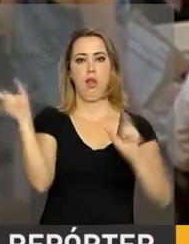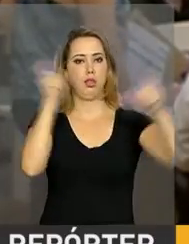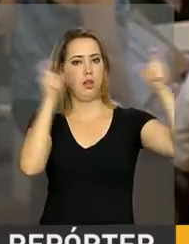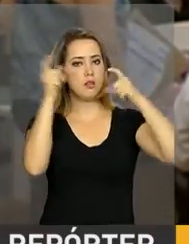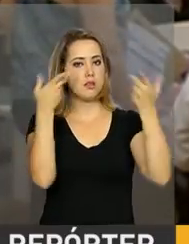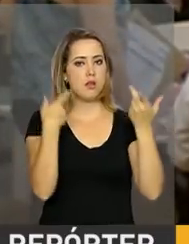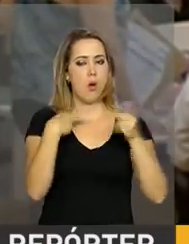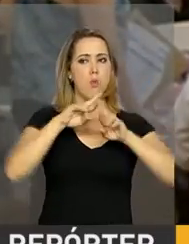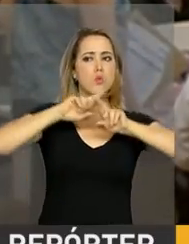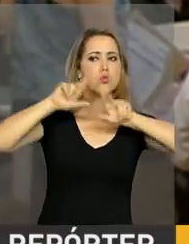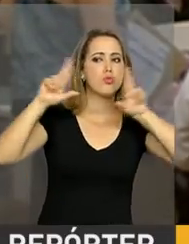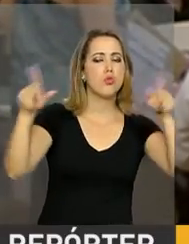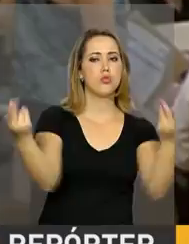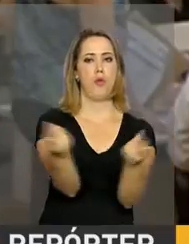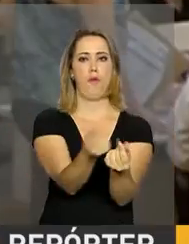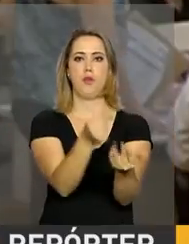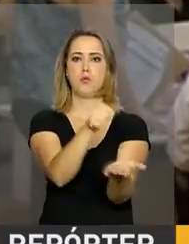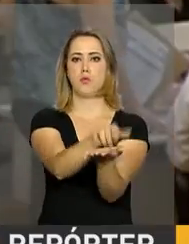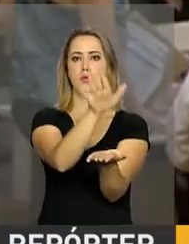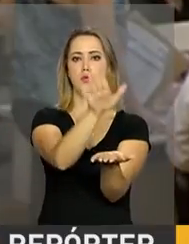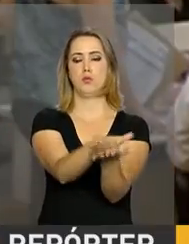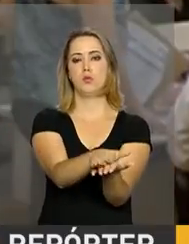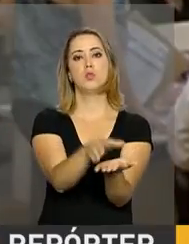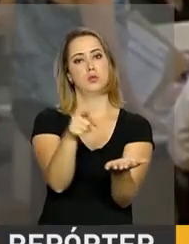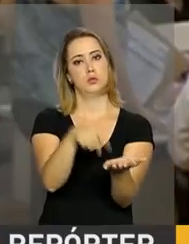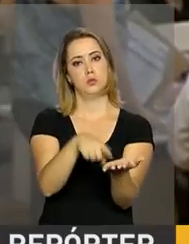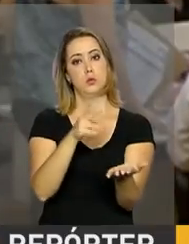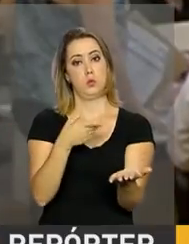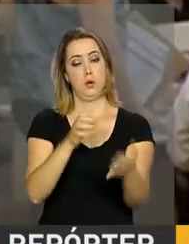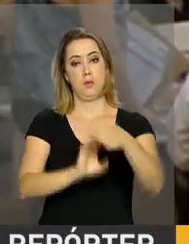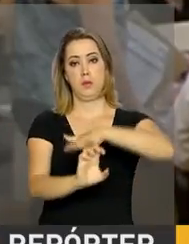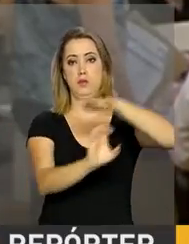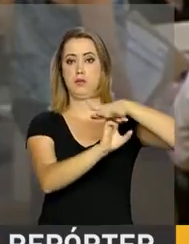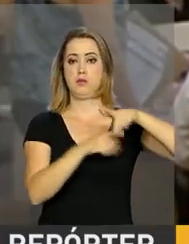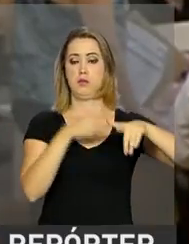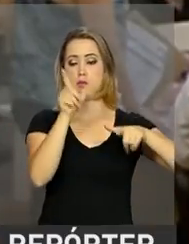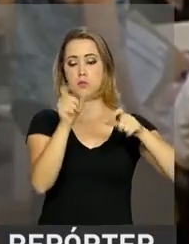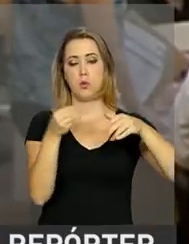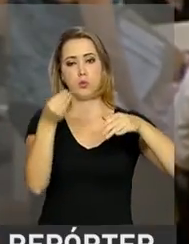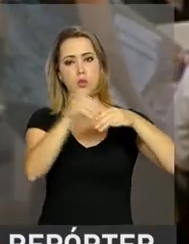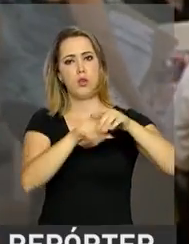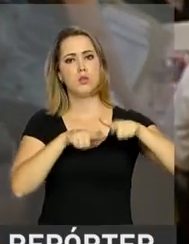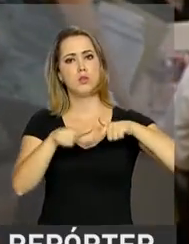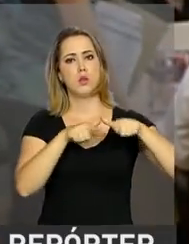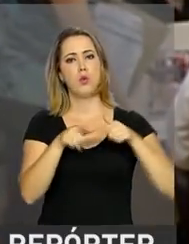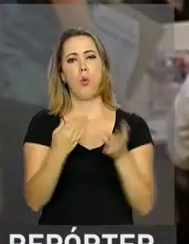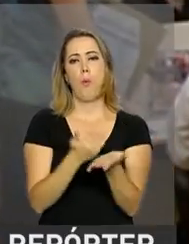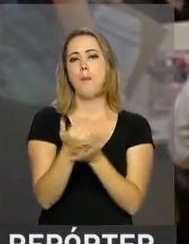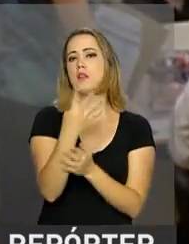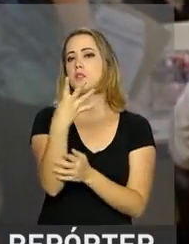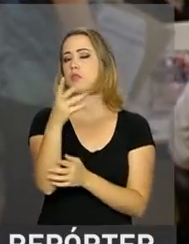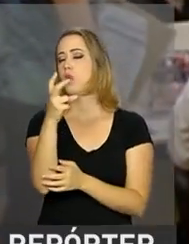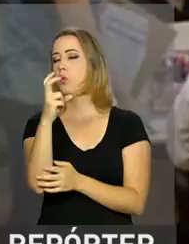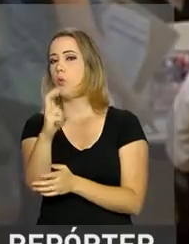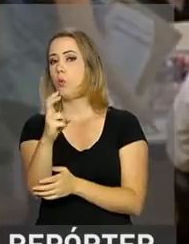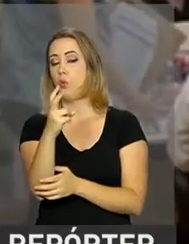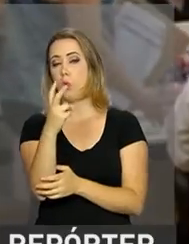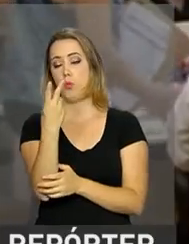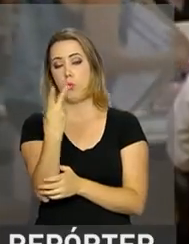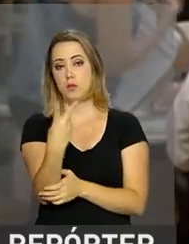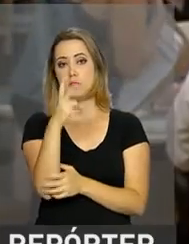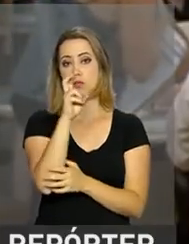os valores variam conforme o tempo de atraso eo número de funcionários e vão de quatrocentos e vinte e cinco reais e sessenta e quatro centavos